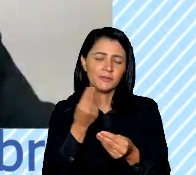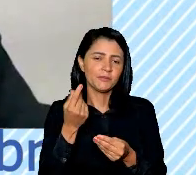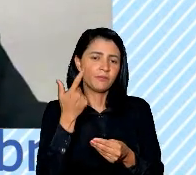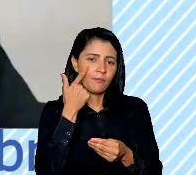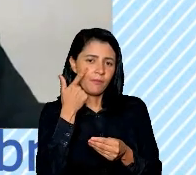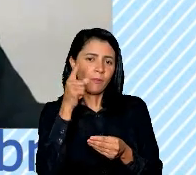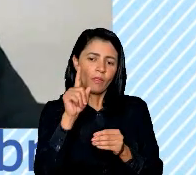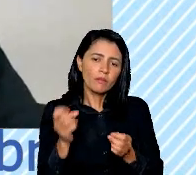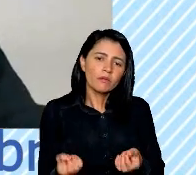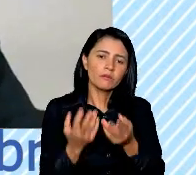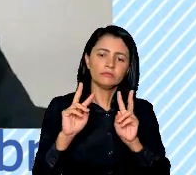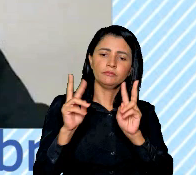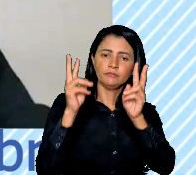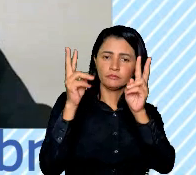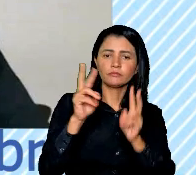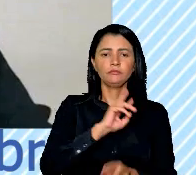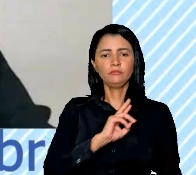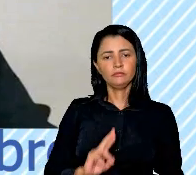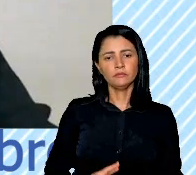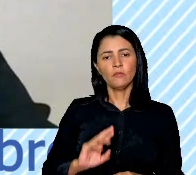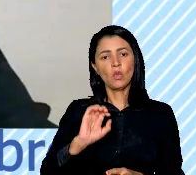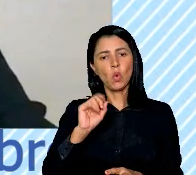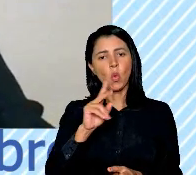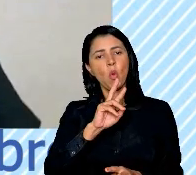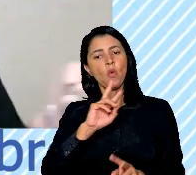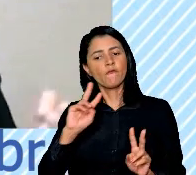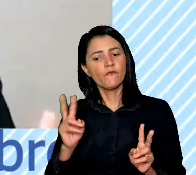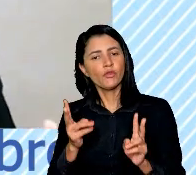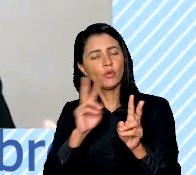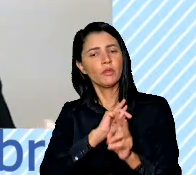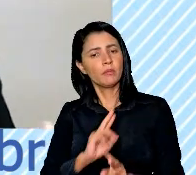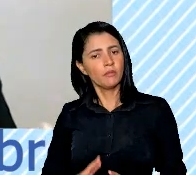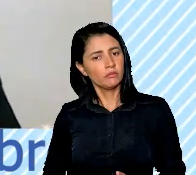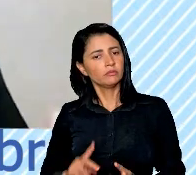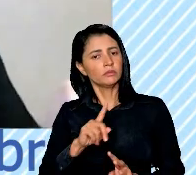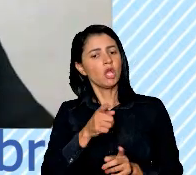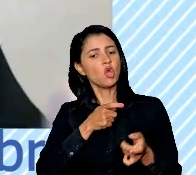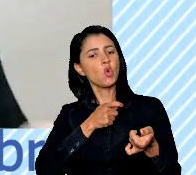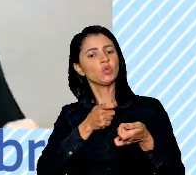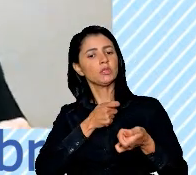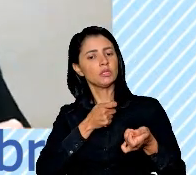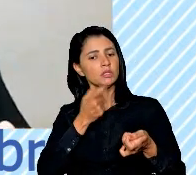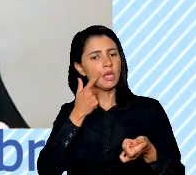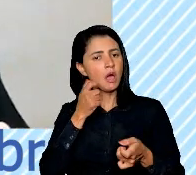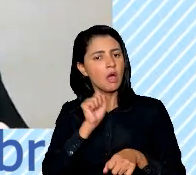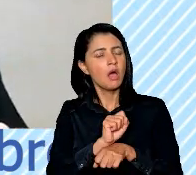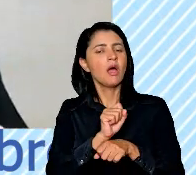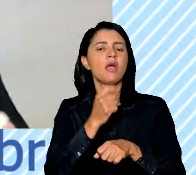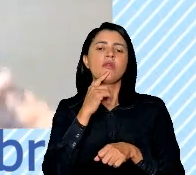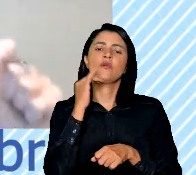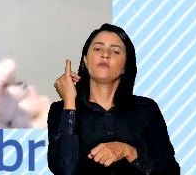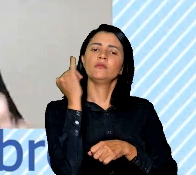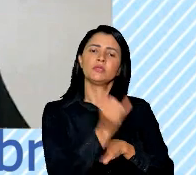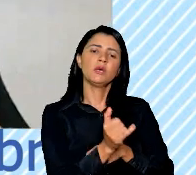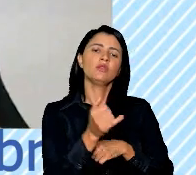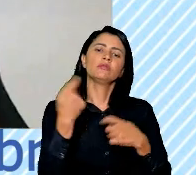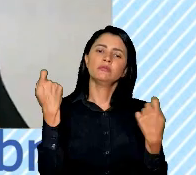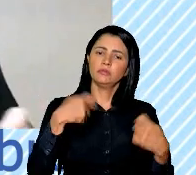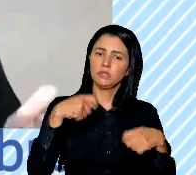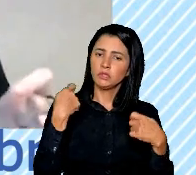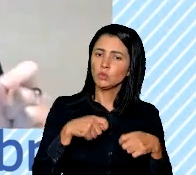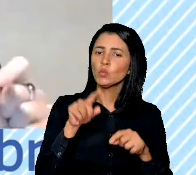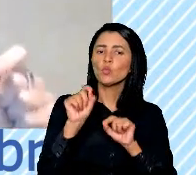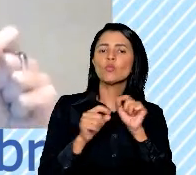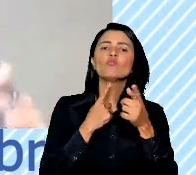a virtude republicana, ou a virtude da república como regime de autocontenção, estou afirmando a necessidade de que os